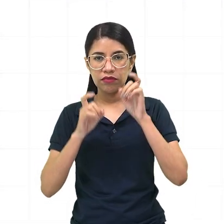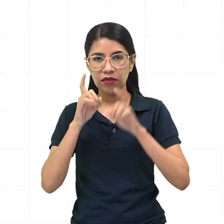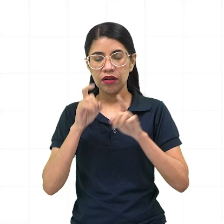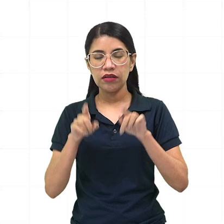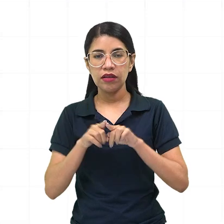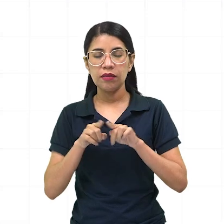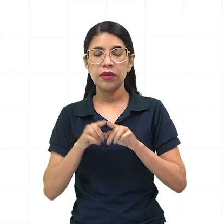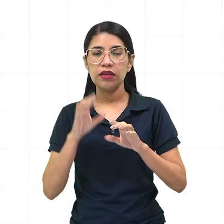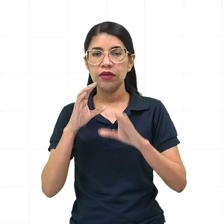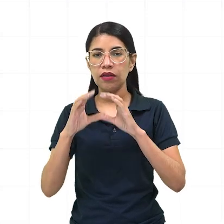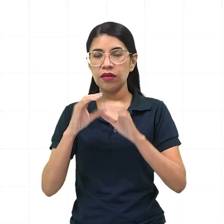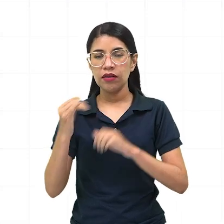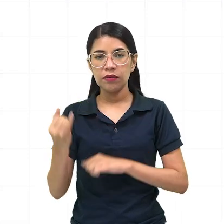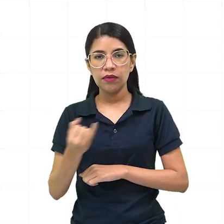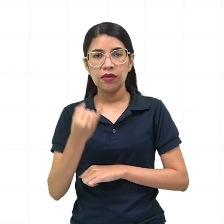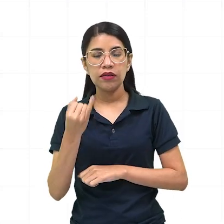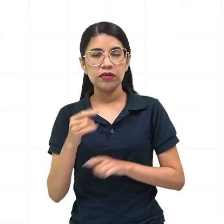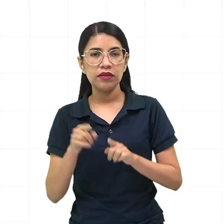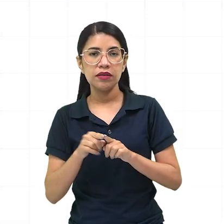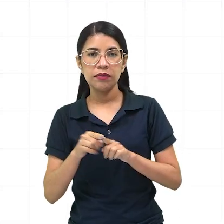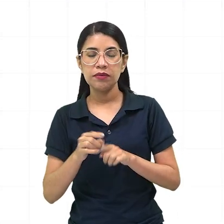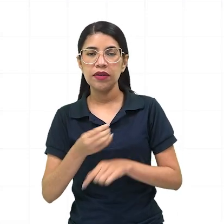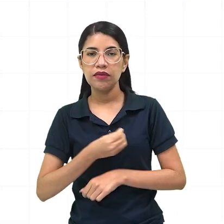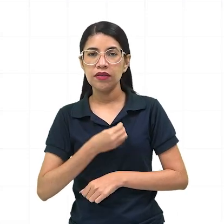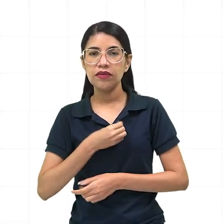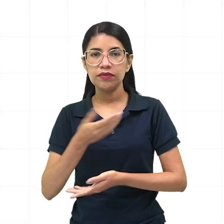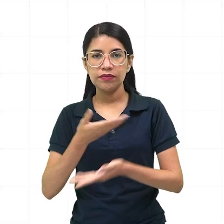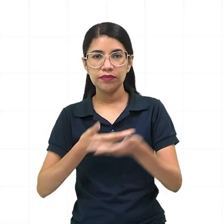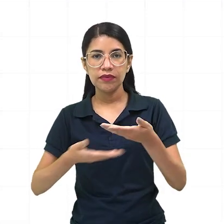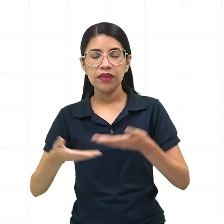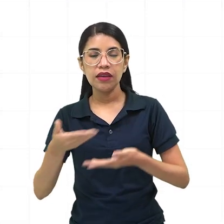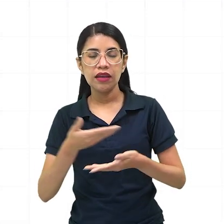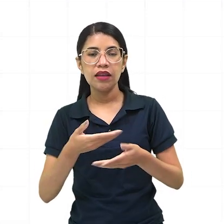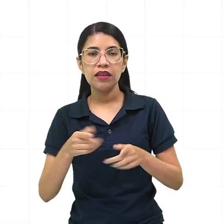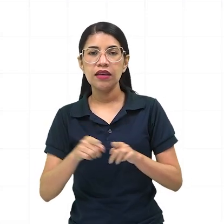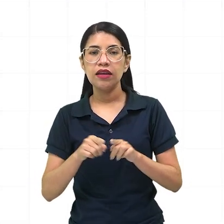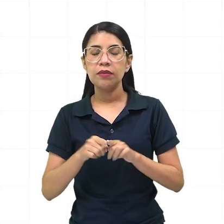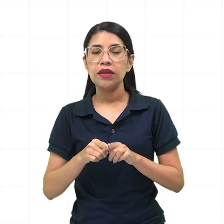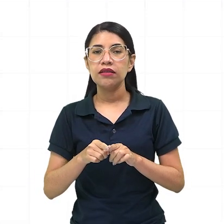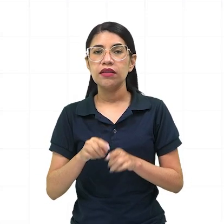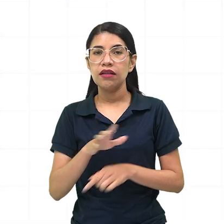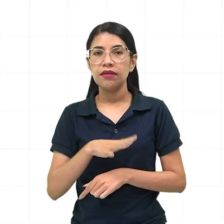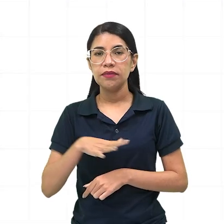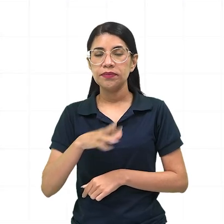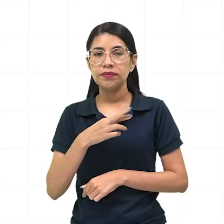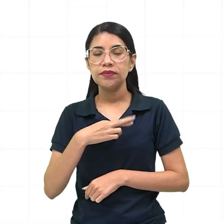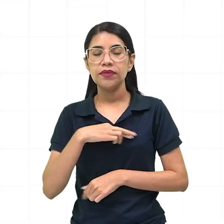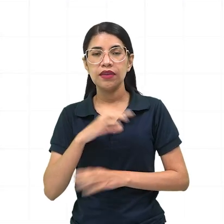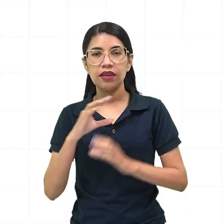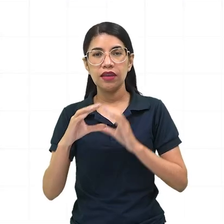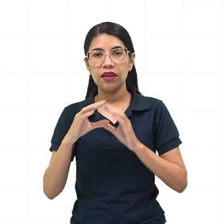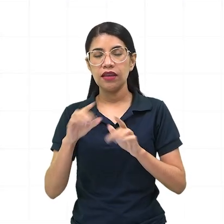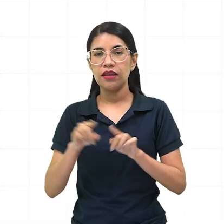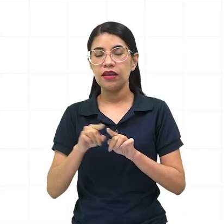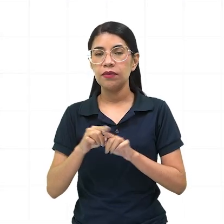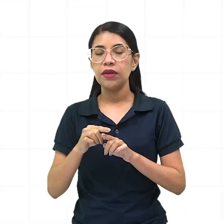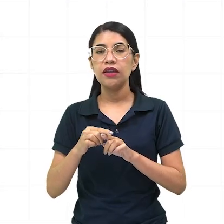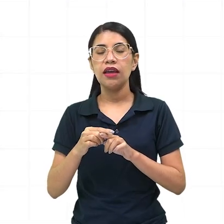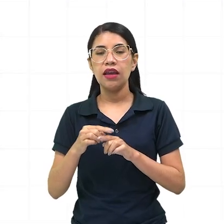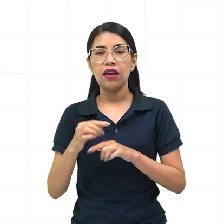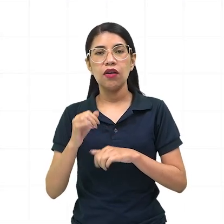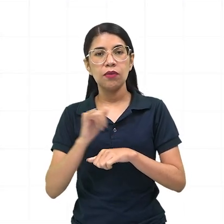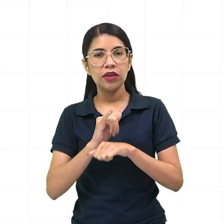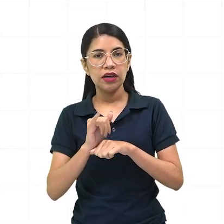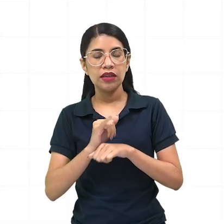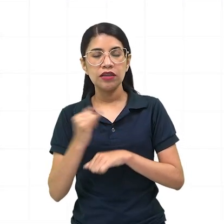é essencial para a convivência humana, né? Nas religiões, a comunicação é uma ferramenta fundamental